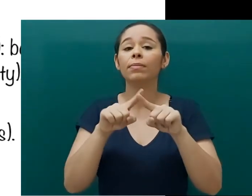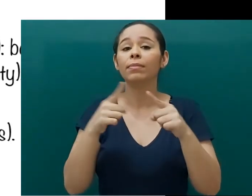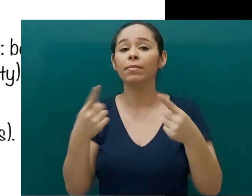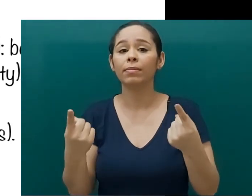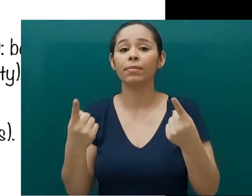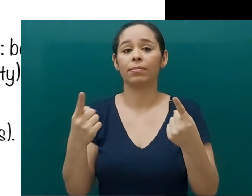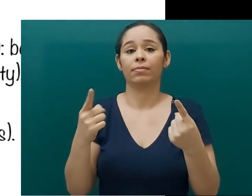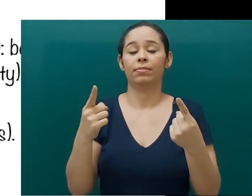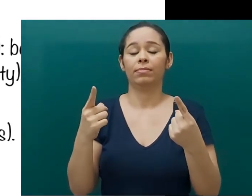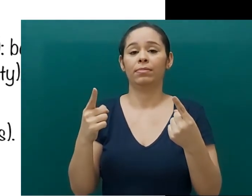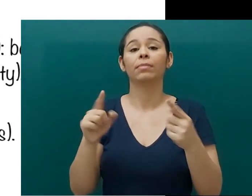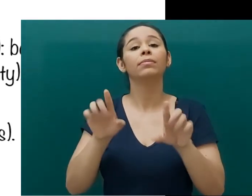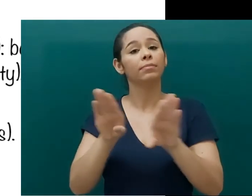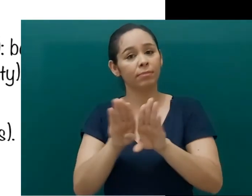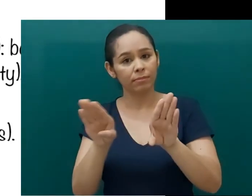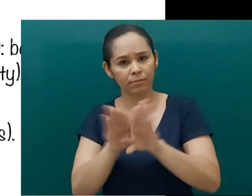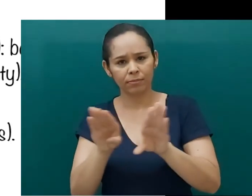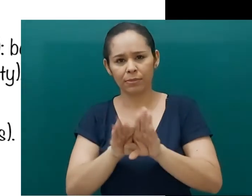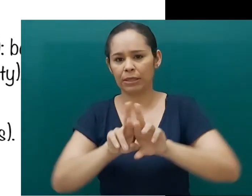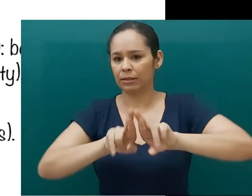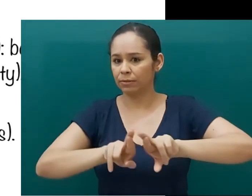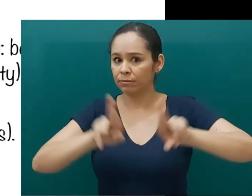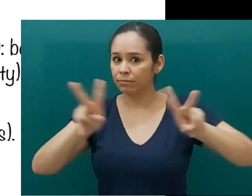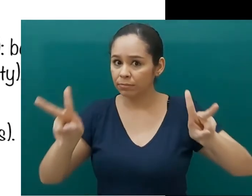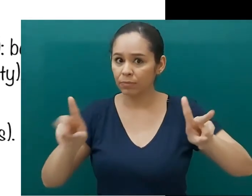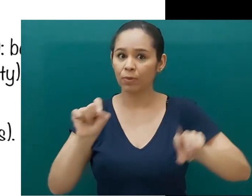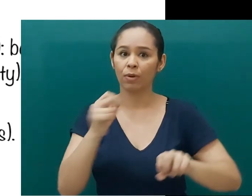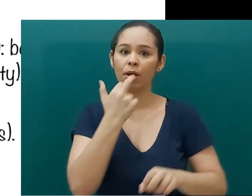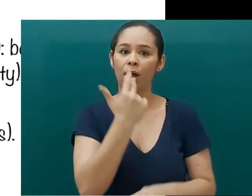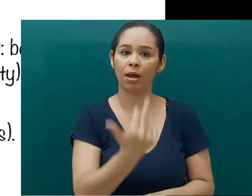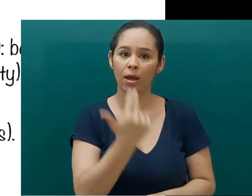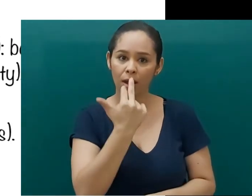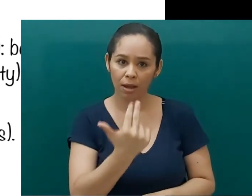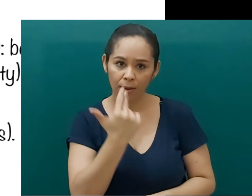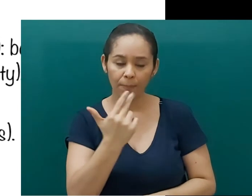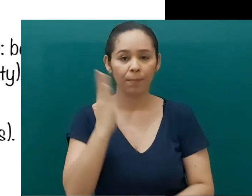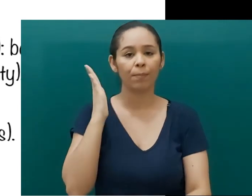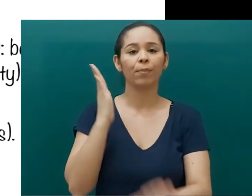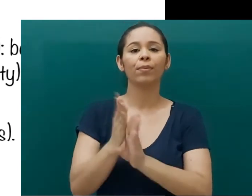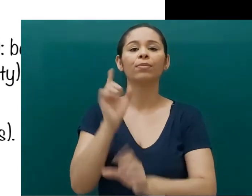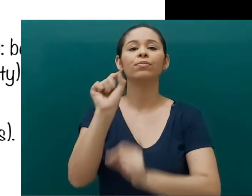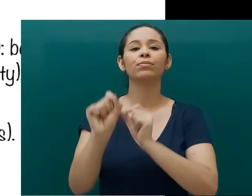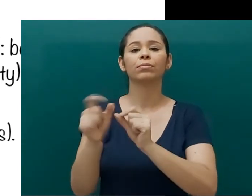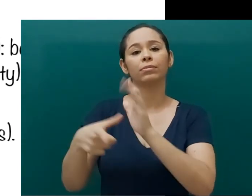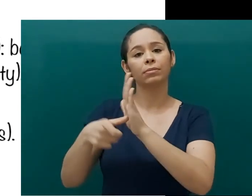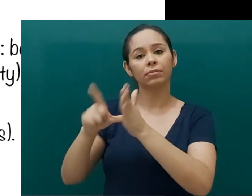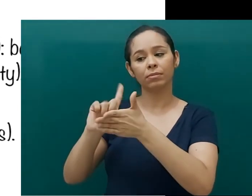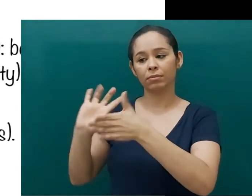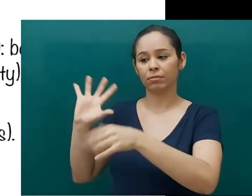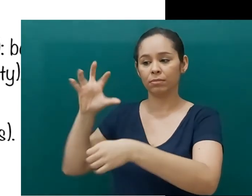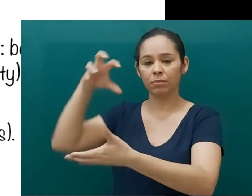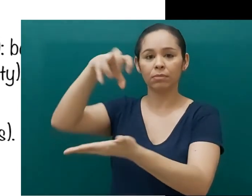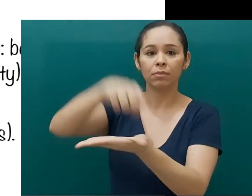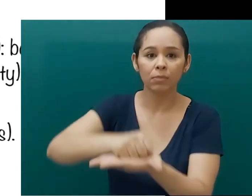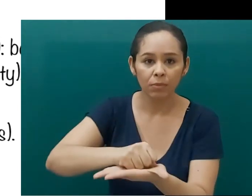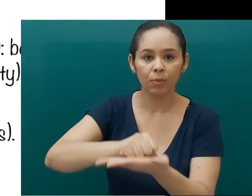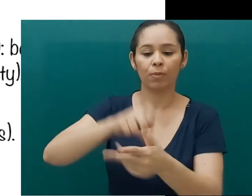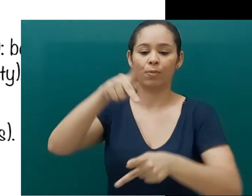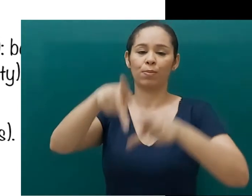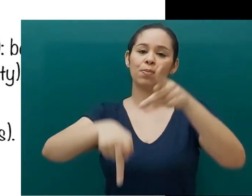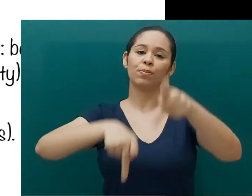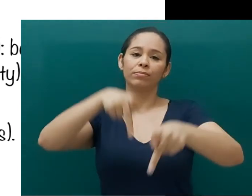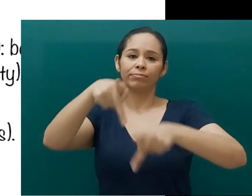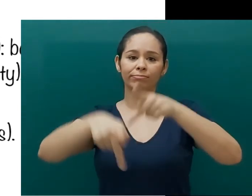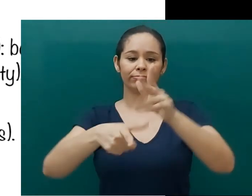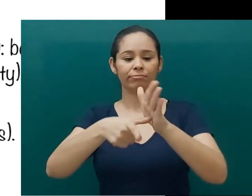Mas as pessoas, assim, também tem uma diversidade linguística ocasionada, né, pela presença dos povos